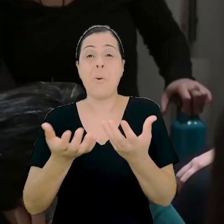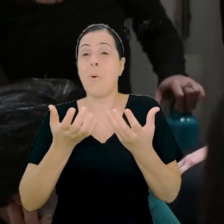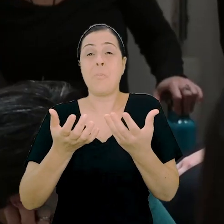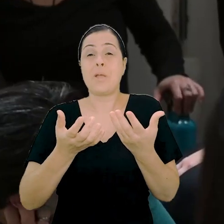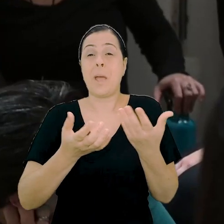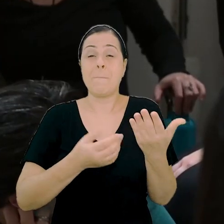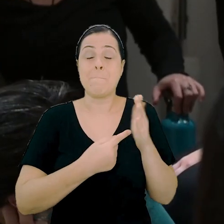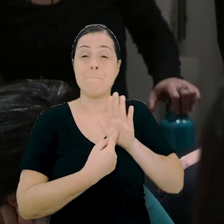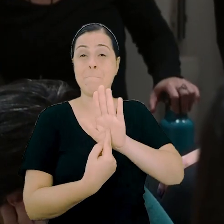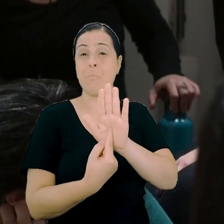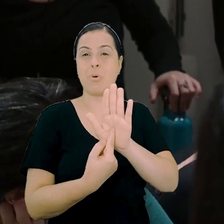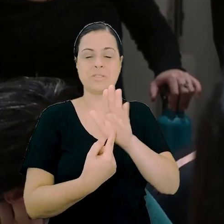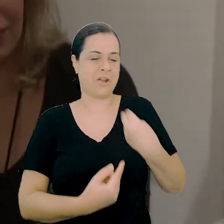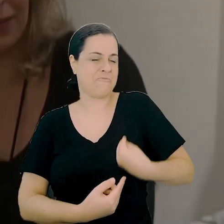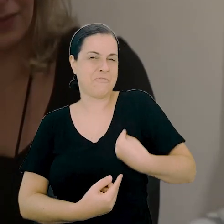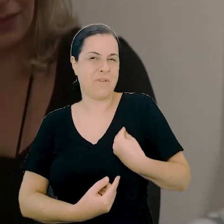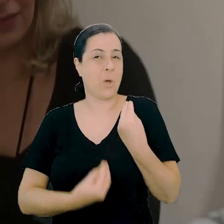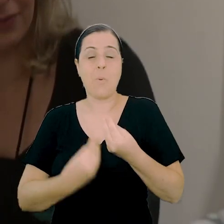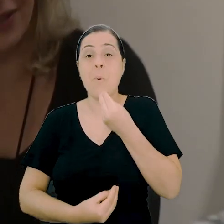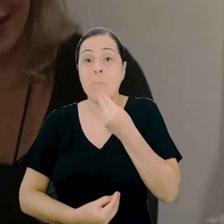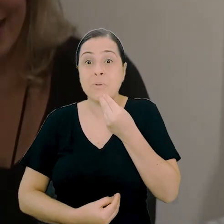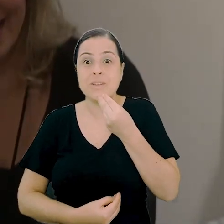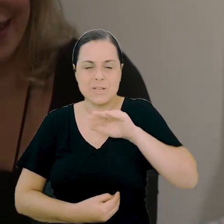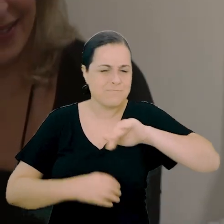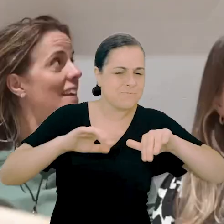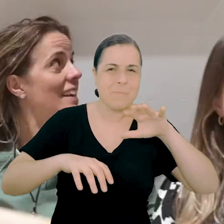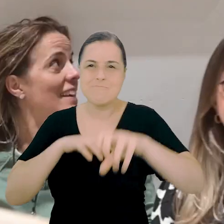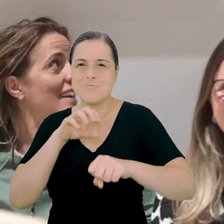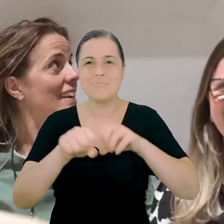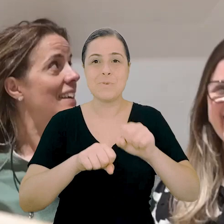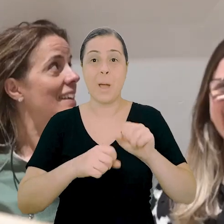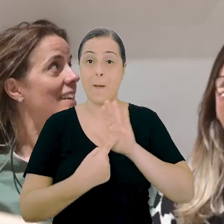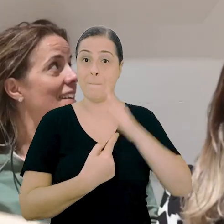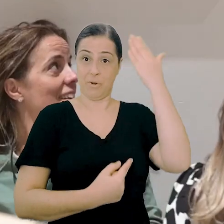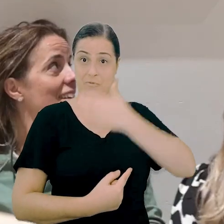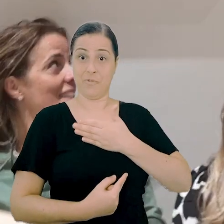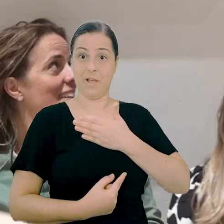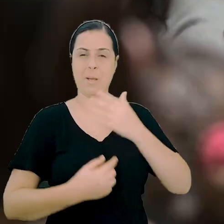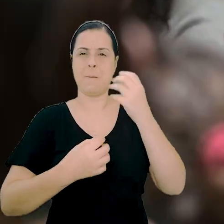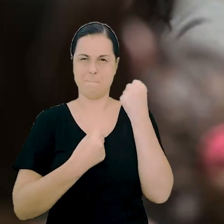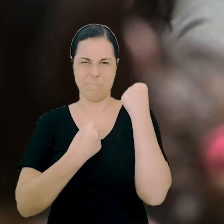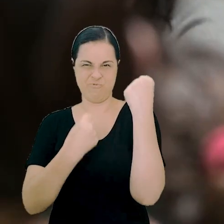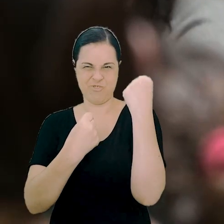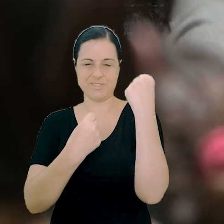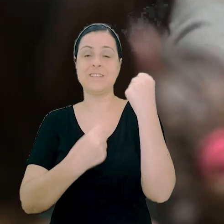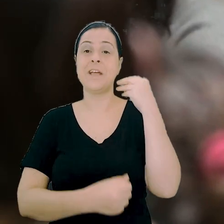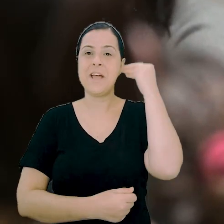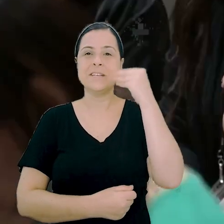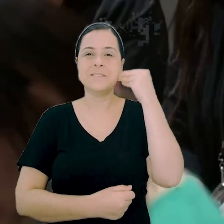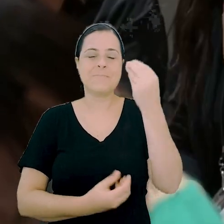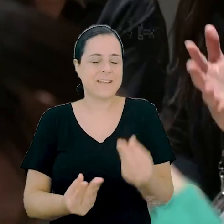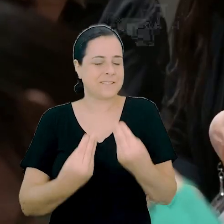caminho, cavando possibilidades e oportunidades, e mais do que isso, mostrando a potência do que elas são no mundo, é uma experiência